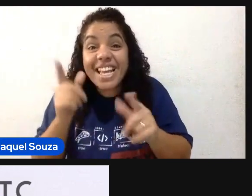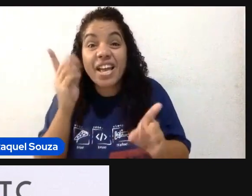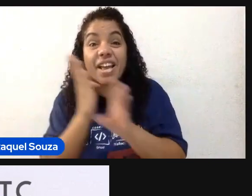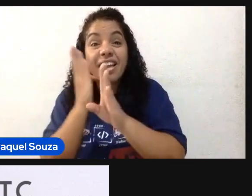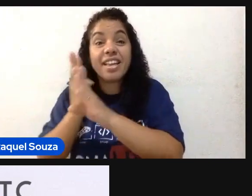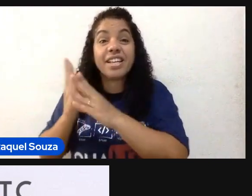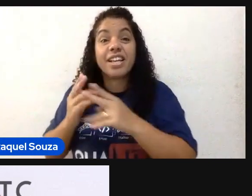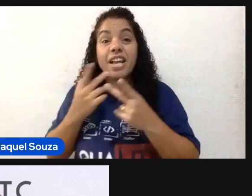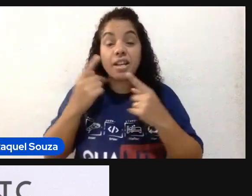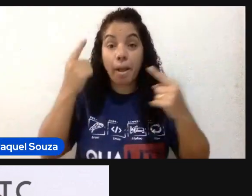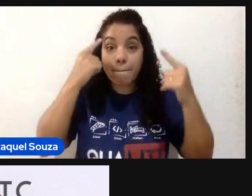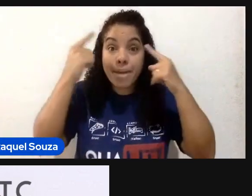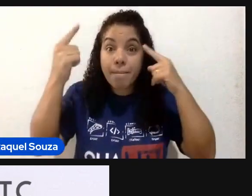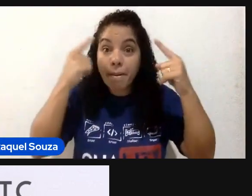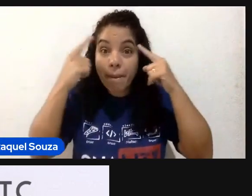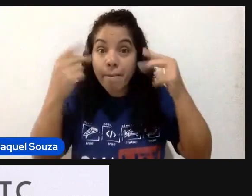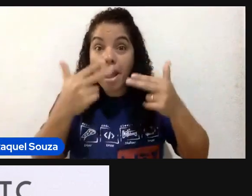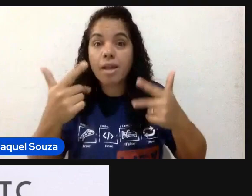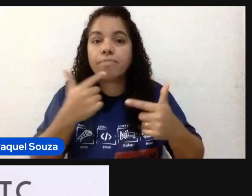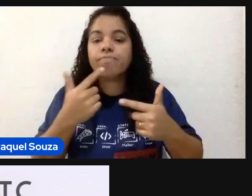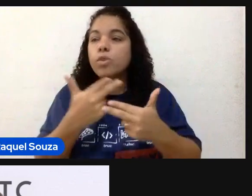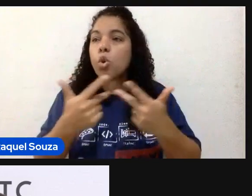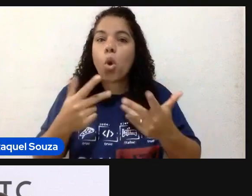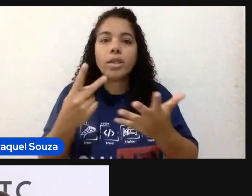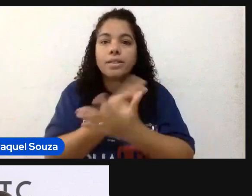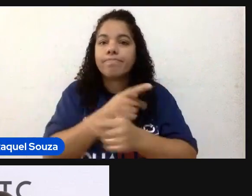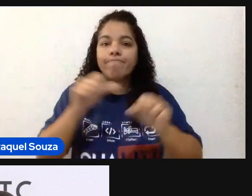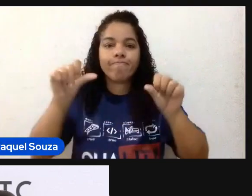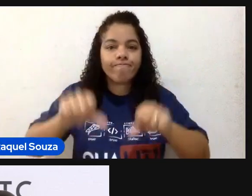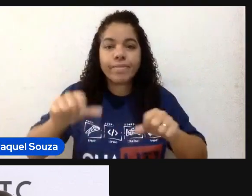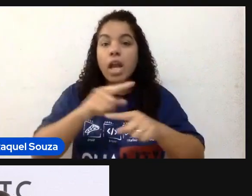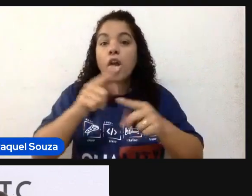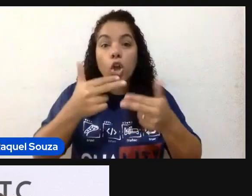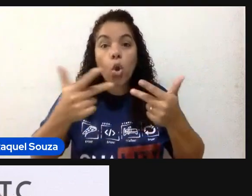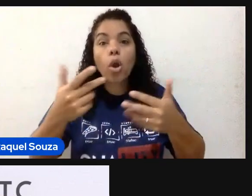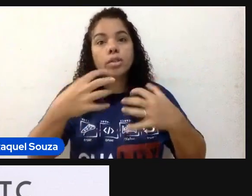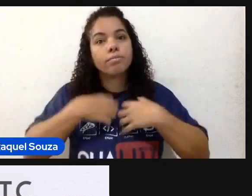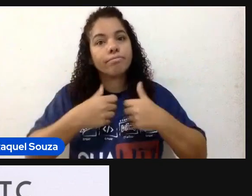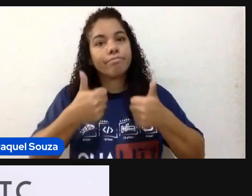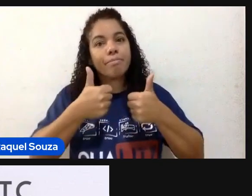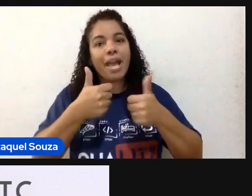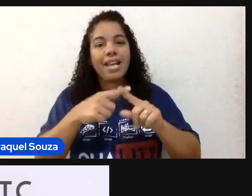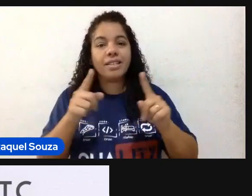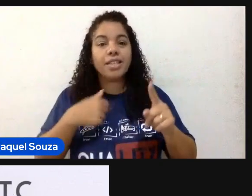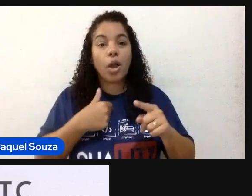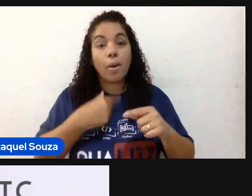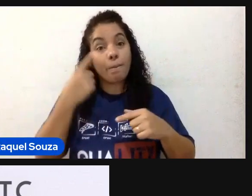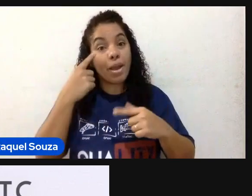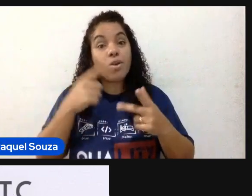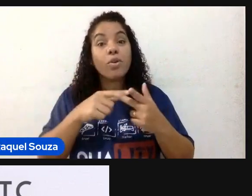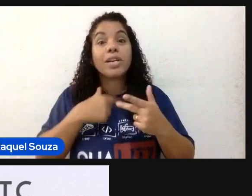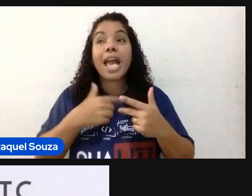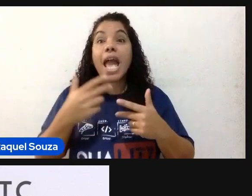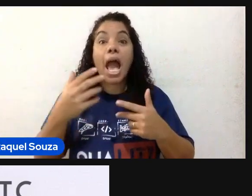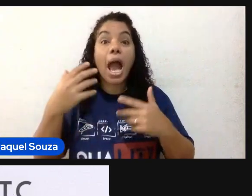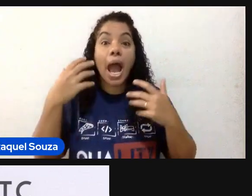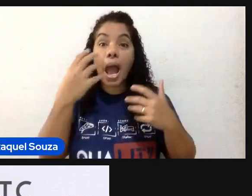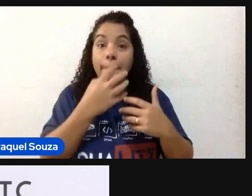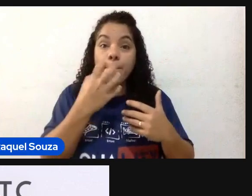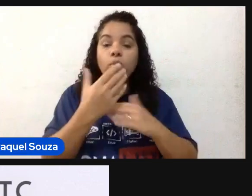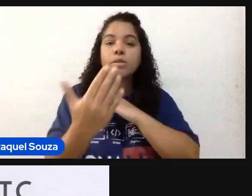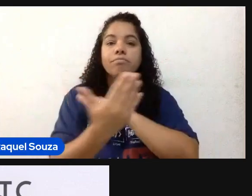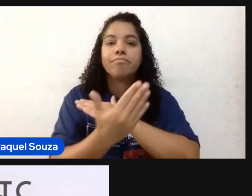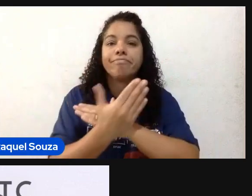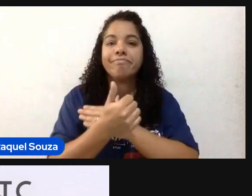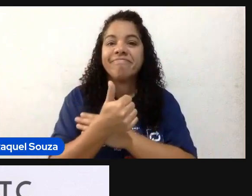identificar gatilhos que te deixam mal e gatilhos que te deixam bem. Então, o meu gatilho é ouvir música. Então, às vezes,